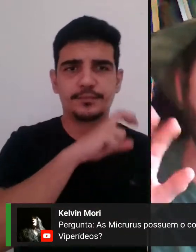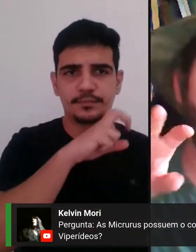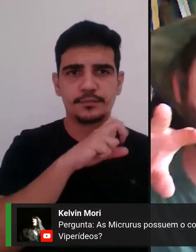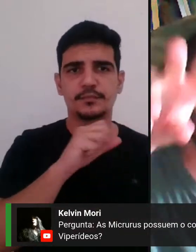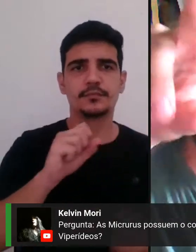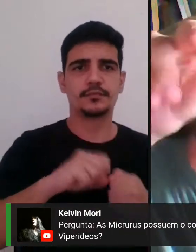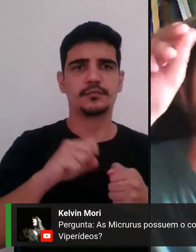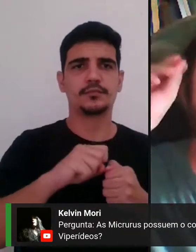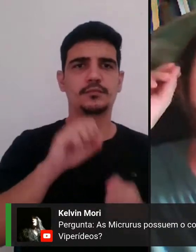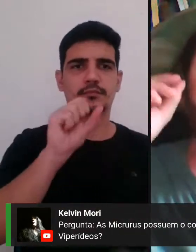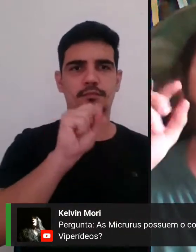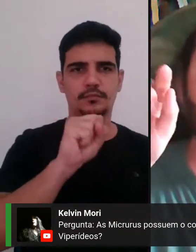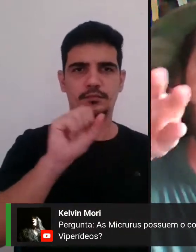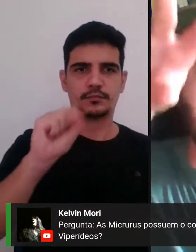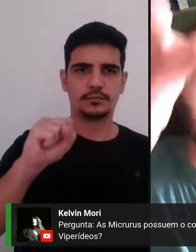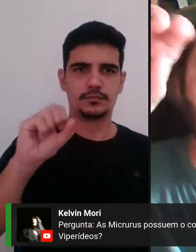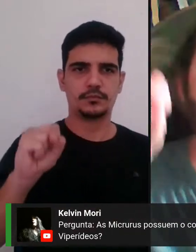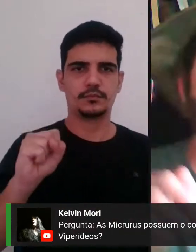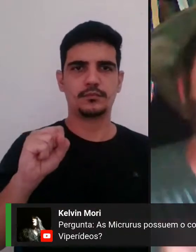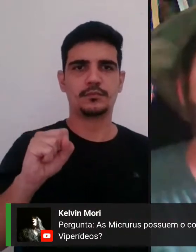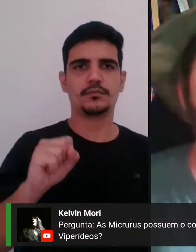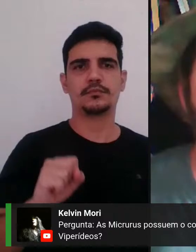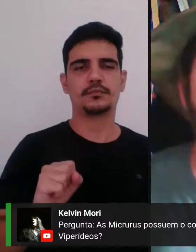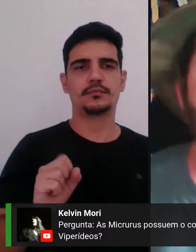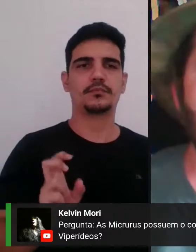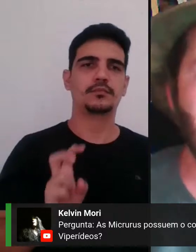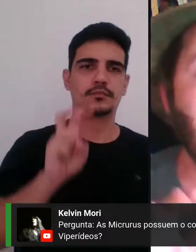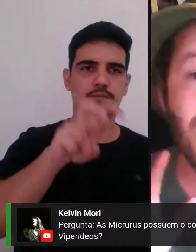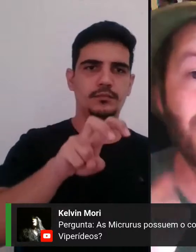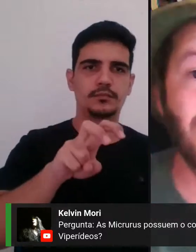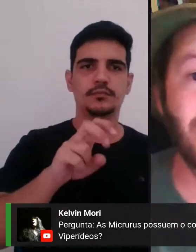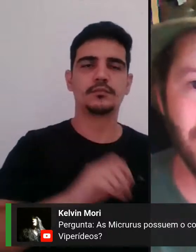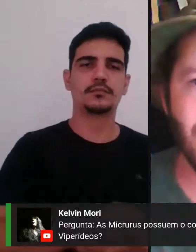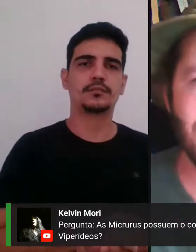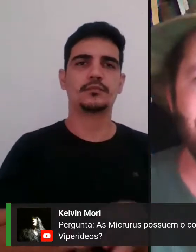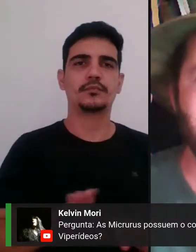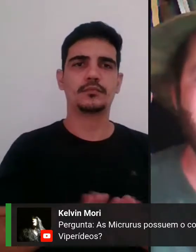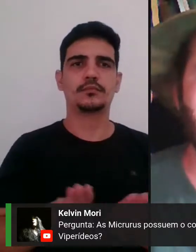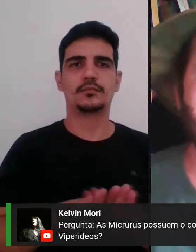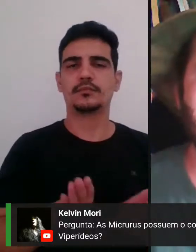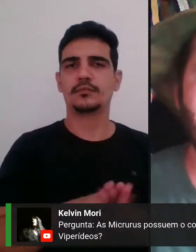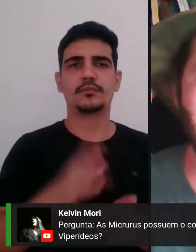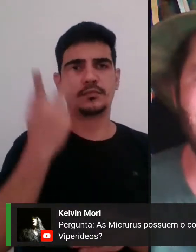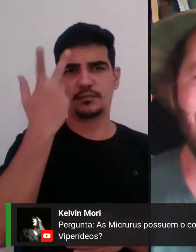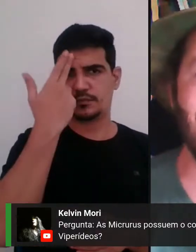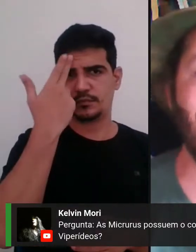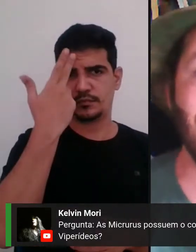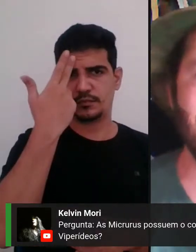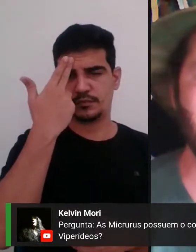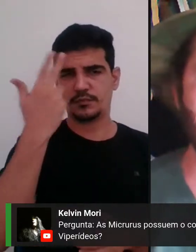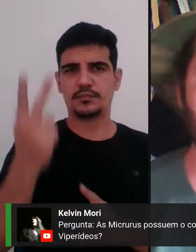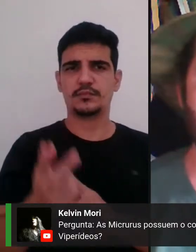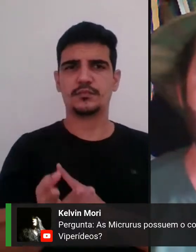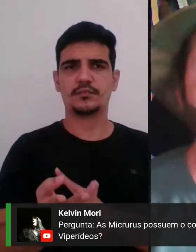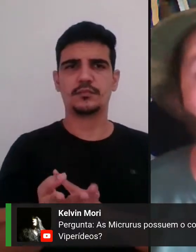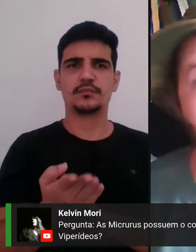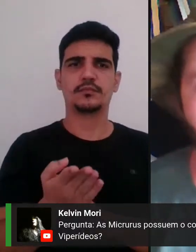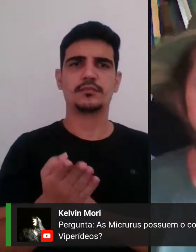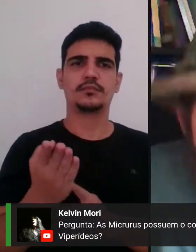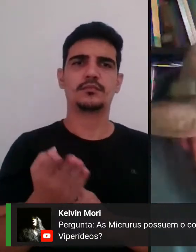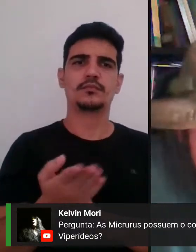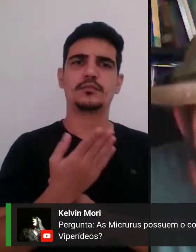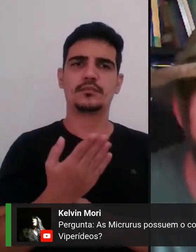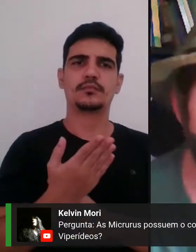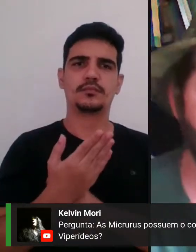que é característico delas, às vezes para tentar o bote mesmo, né? E é um display de defesa. Tá? Que elas fazem isso,